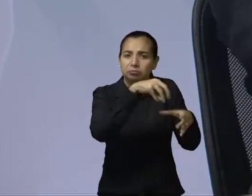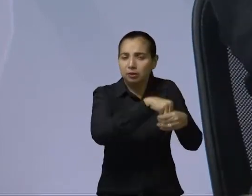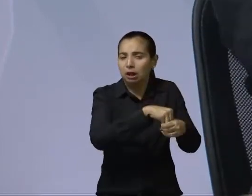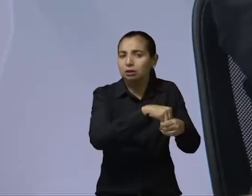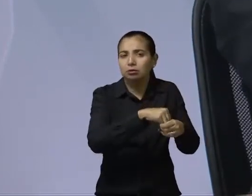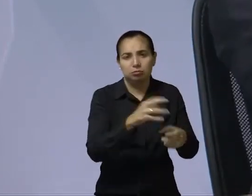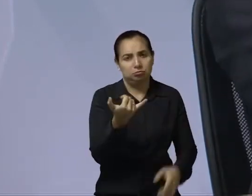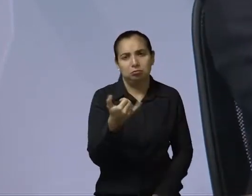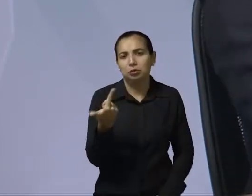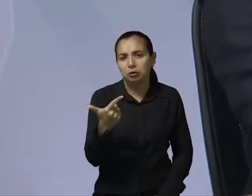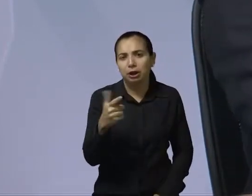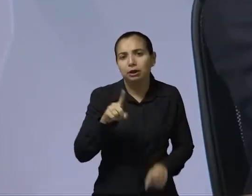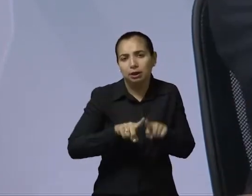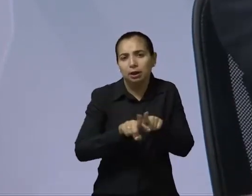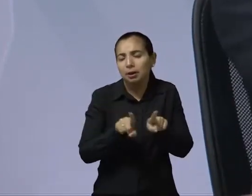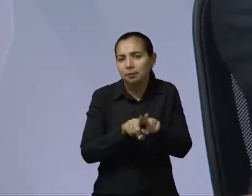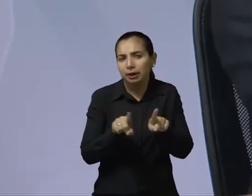tentando